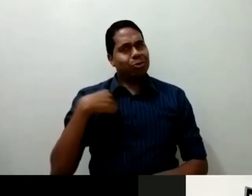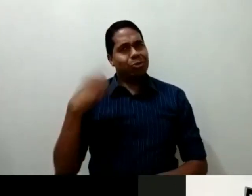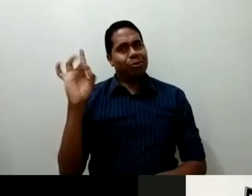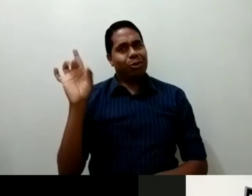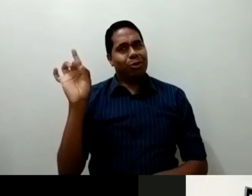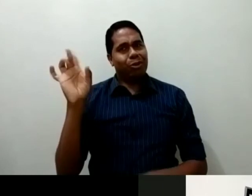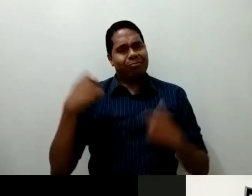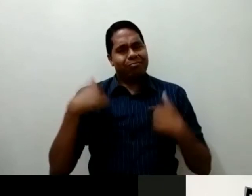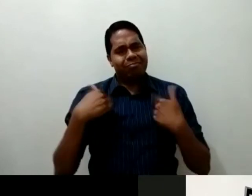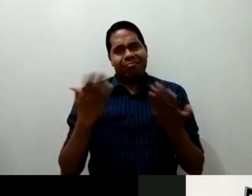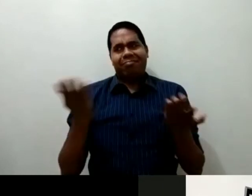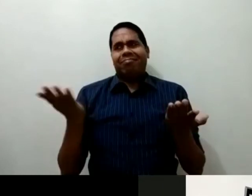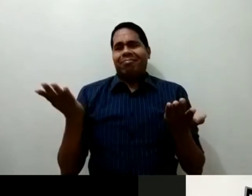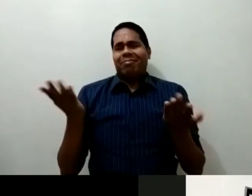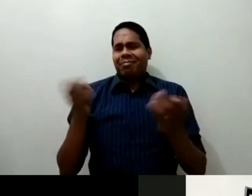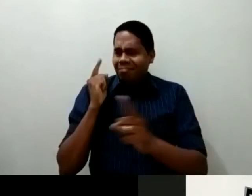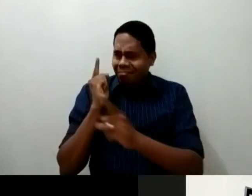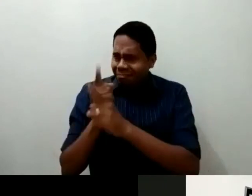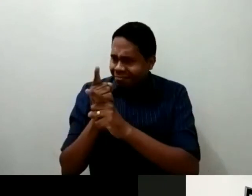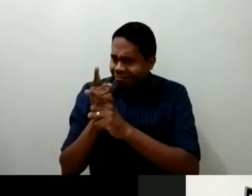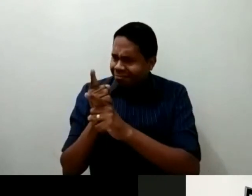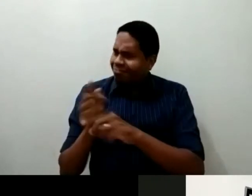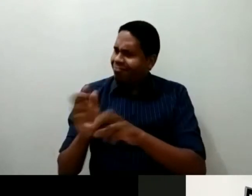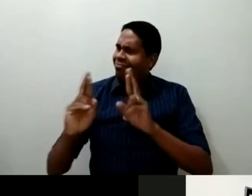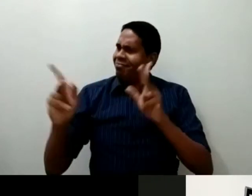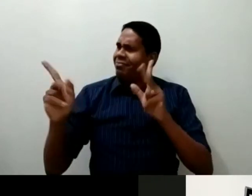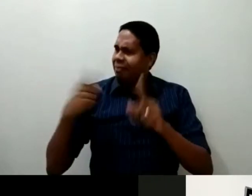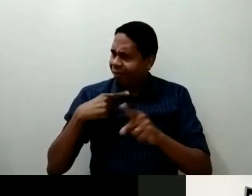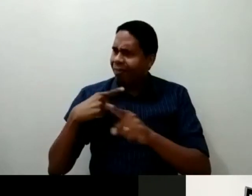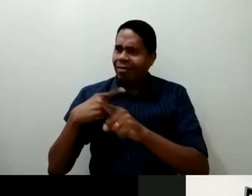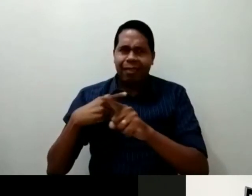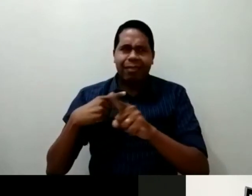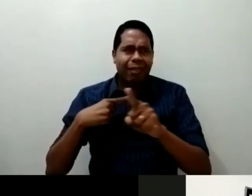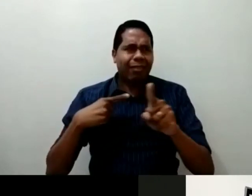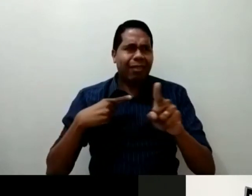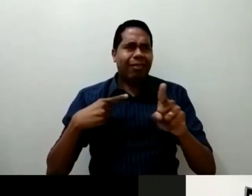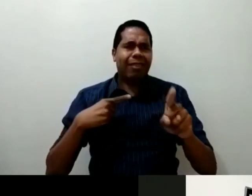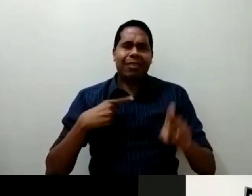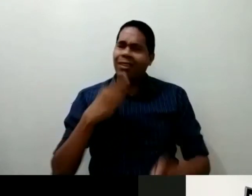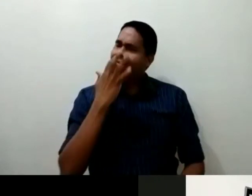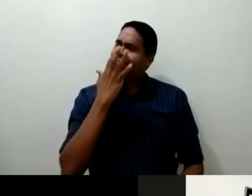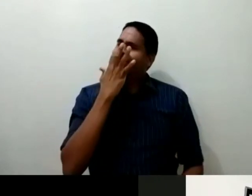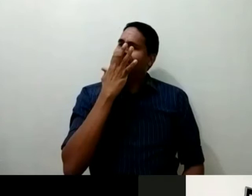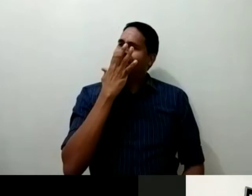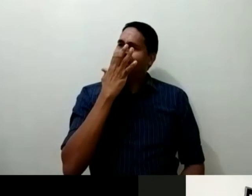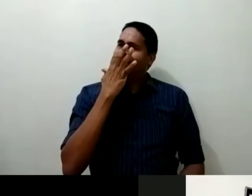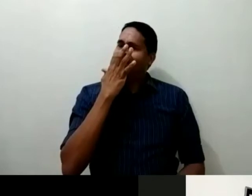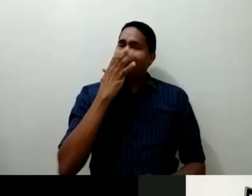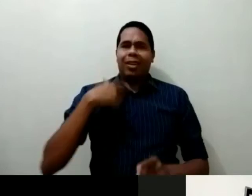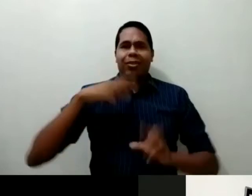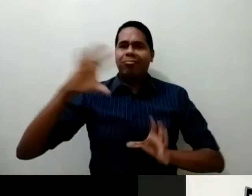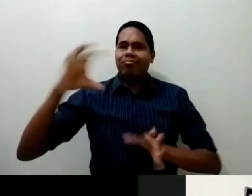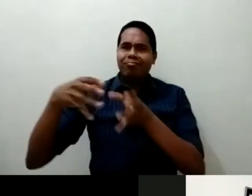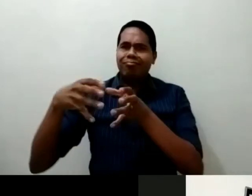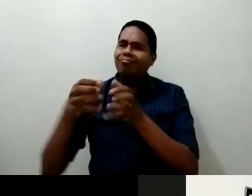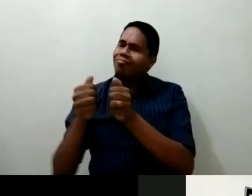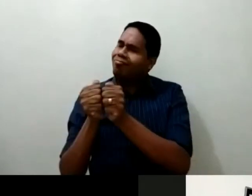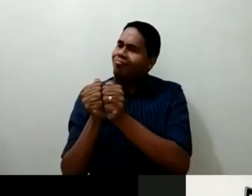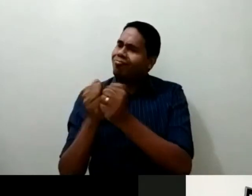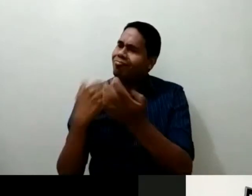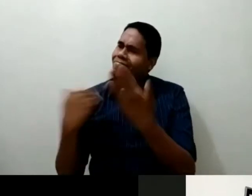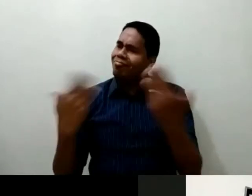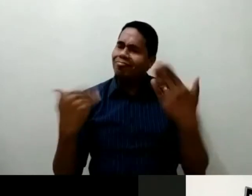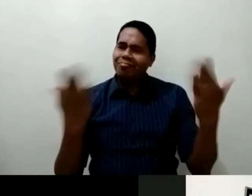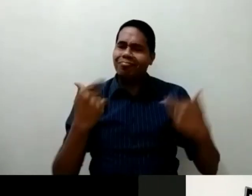outros surdos ao redor do mundo. Eu encontrar pessoas assim era realmente algo espantoso para